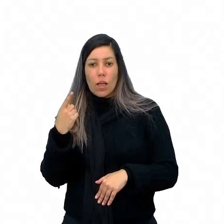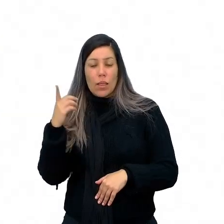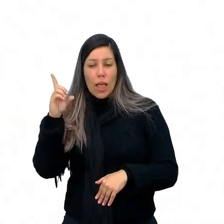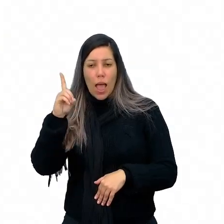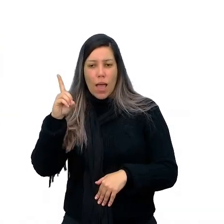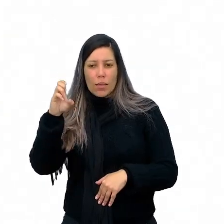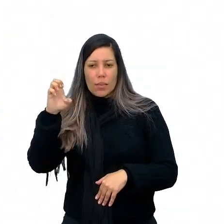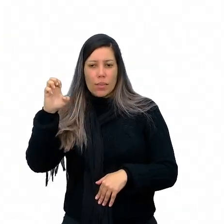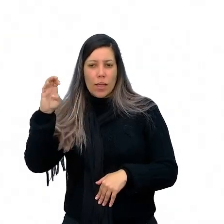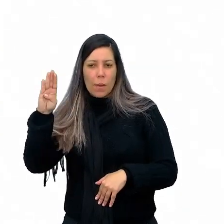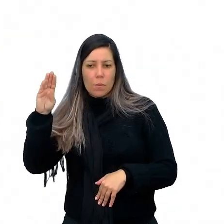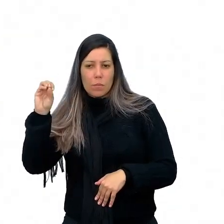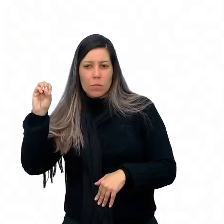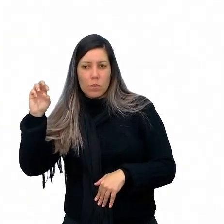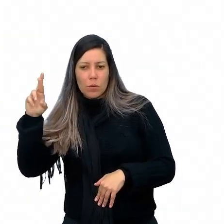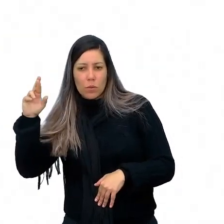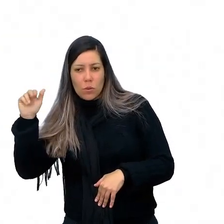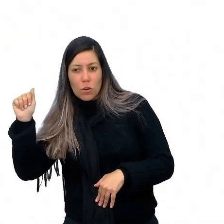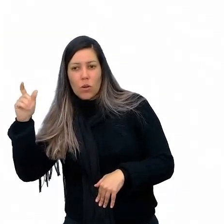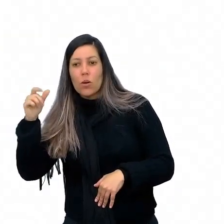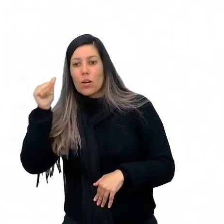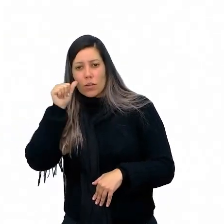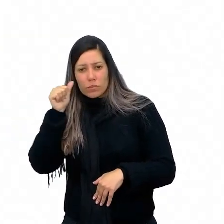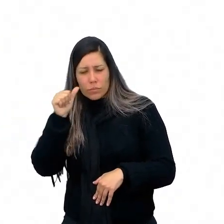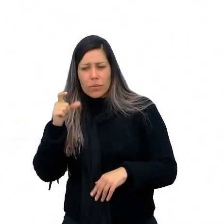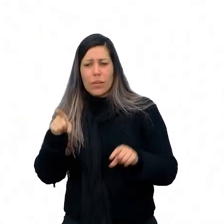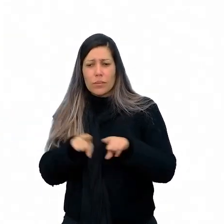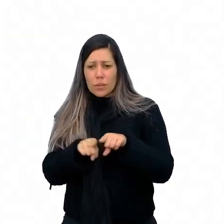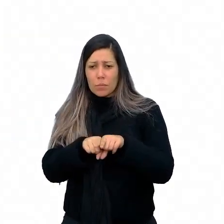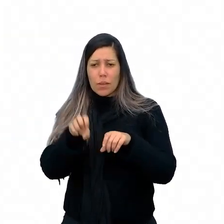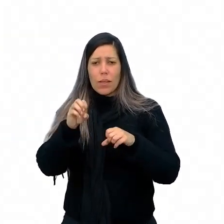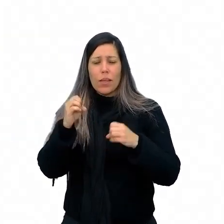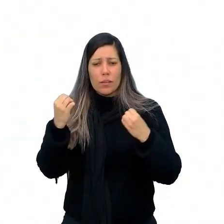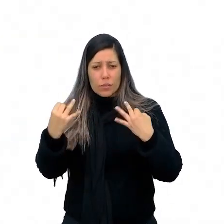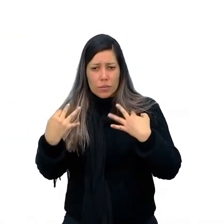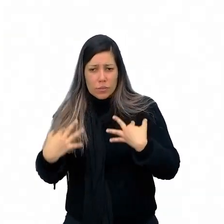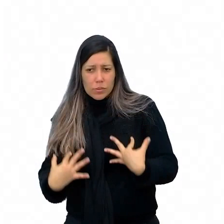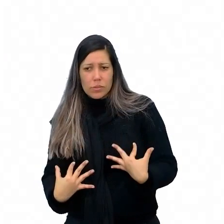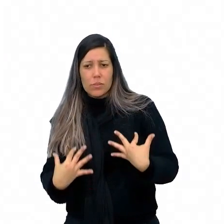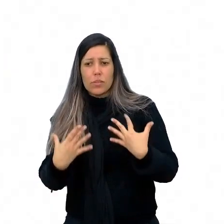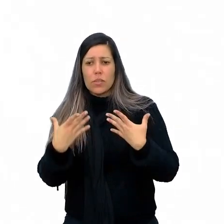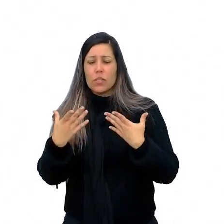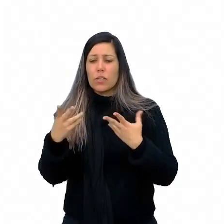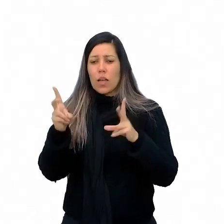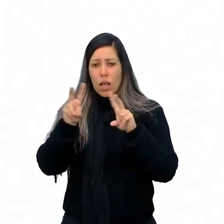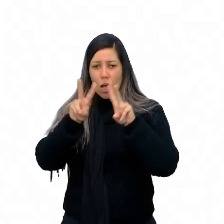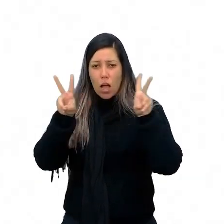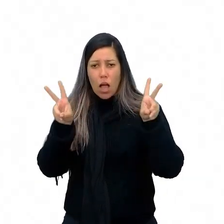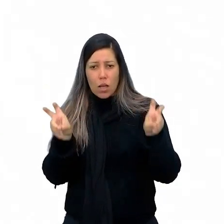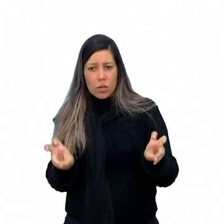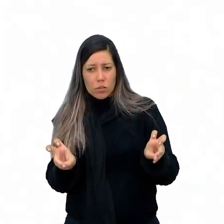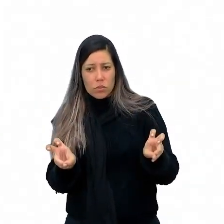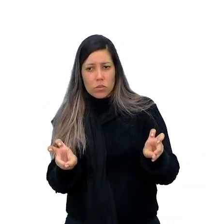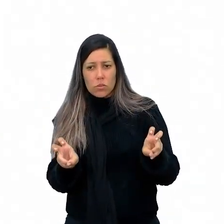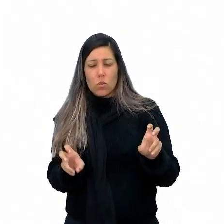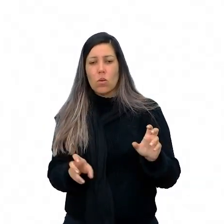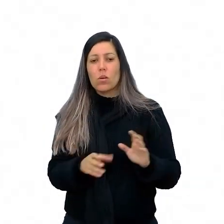Ball, propus, que a gente acabou agora de conversar. A habilidade, né, a ser desenvolvida é a